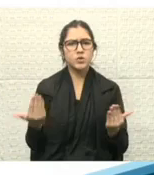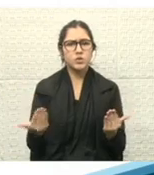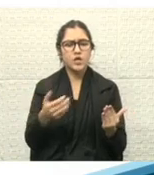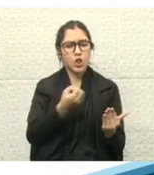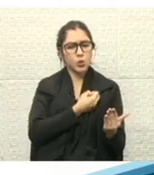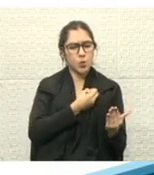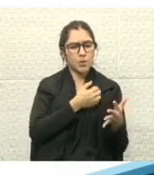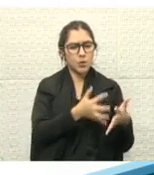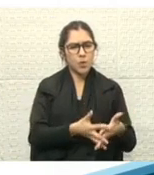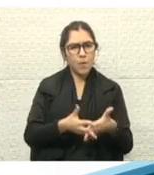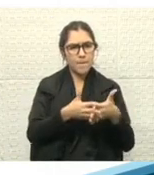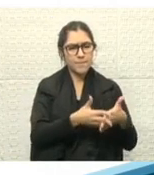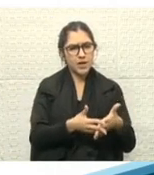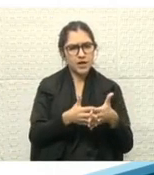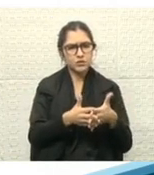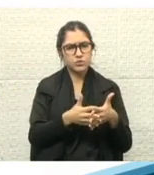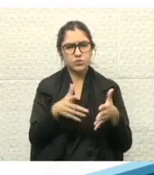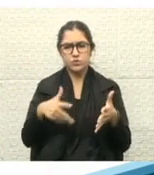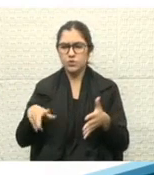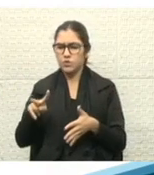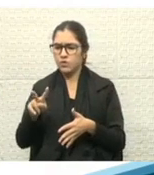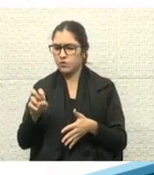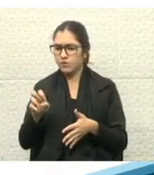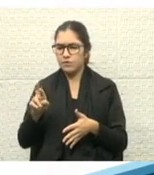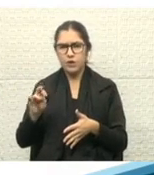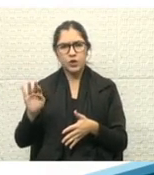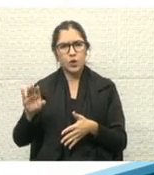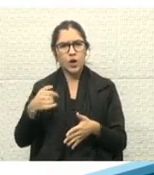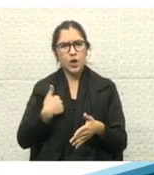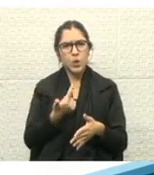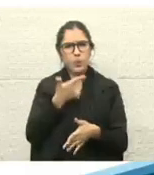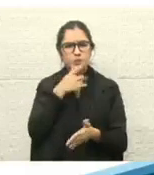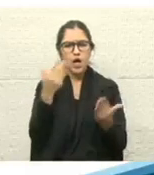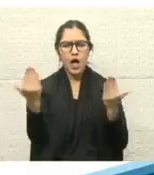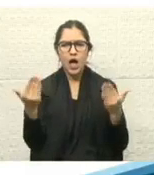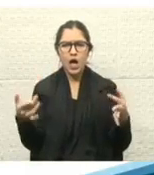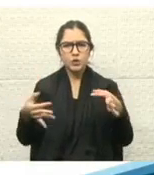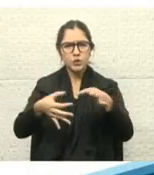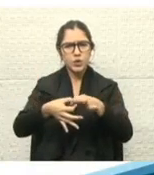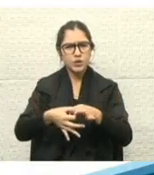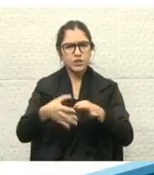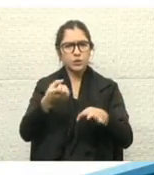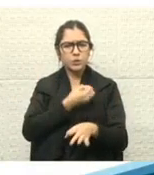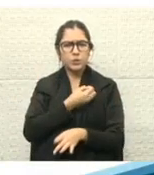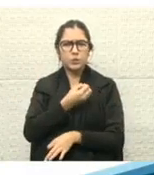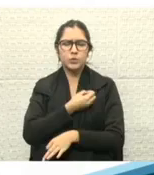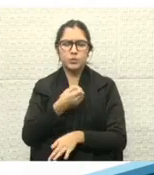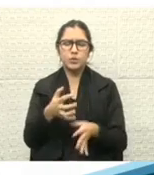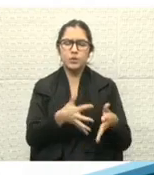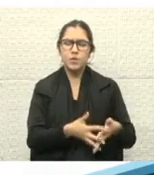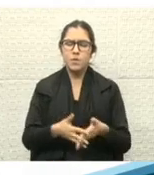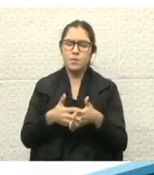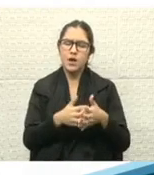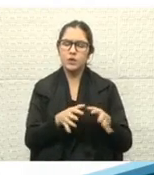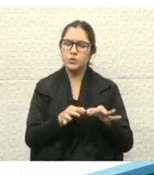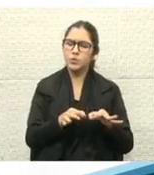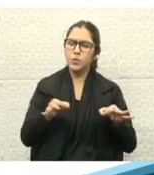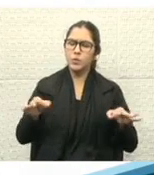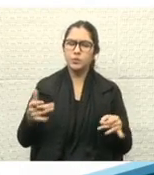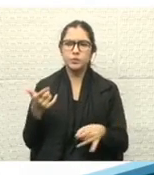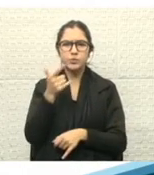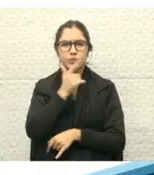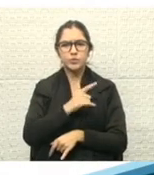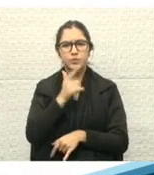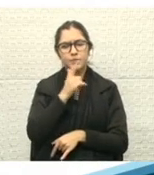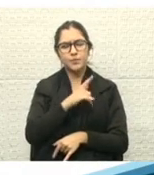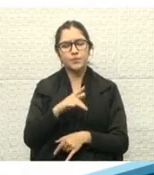número complexo a um vetor, eu vou conseguir associar ao número complexo um comprimento.